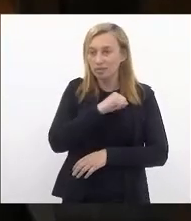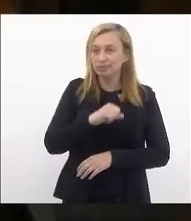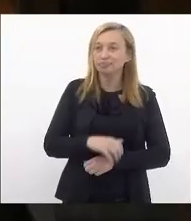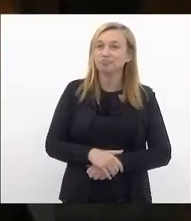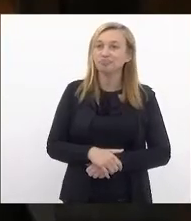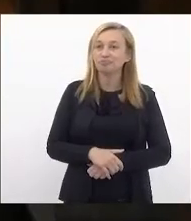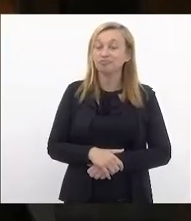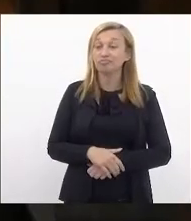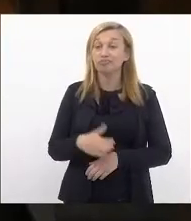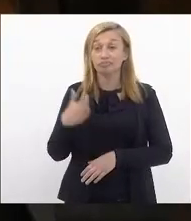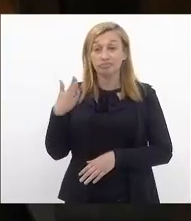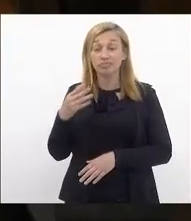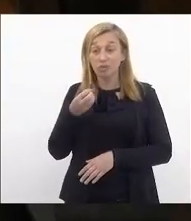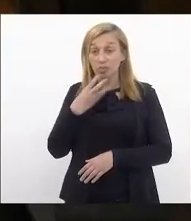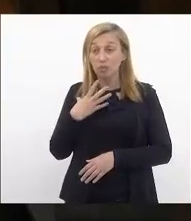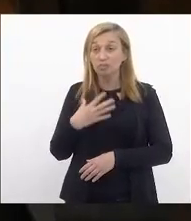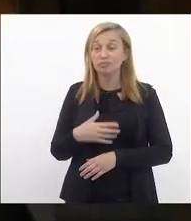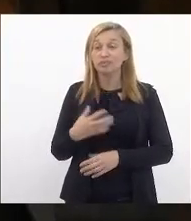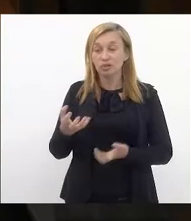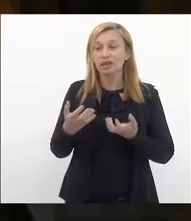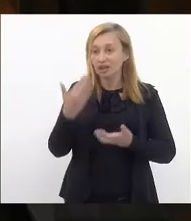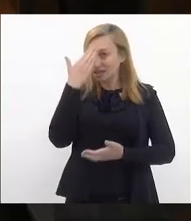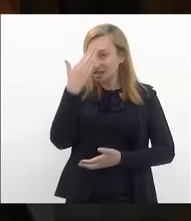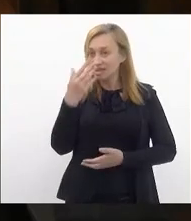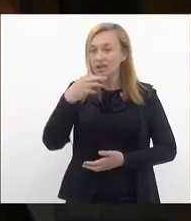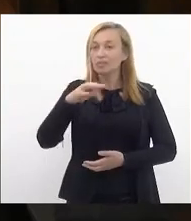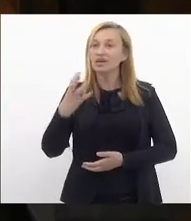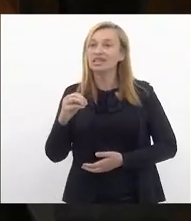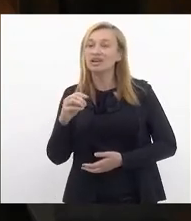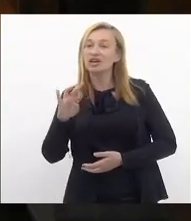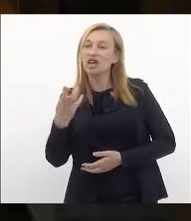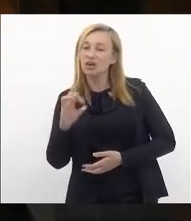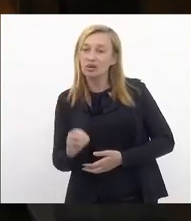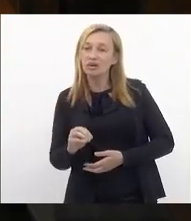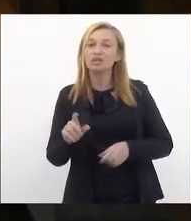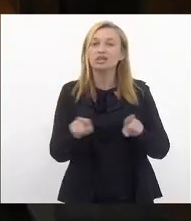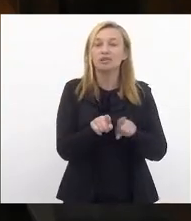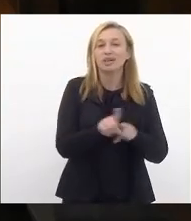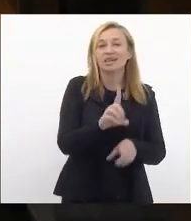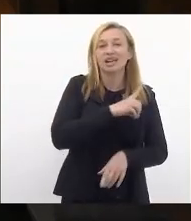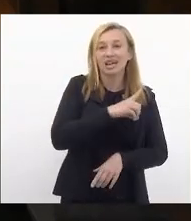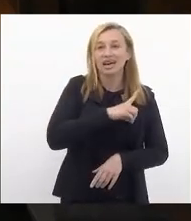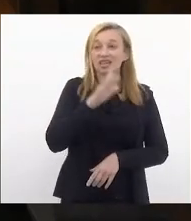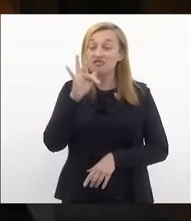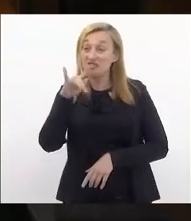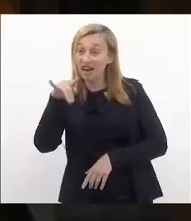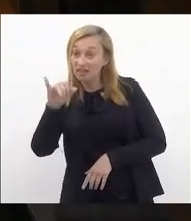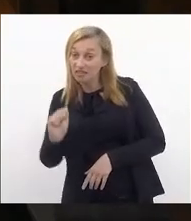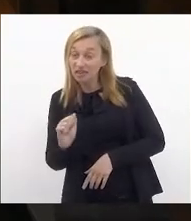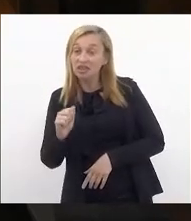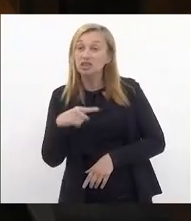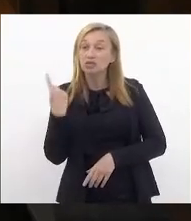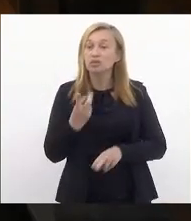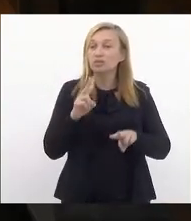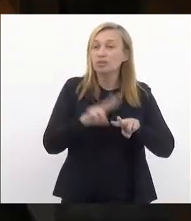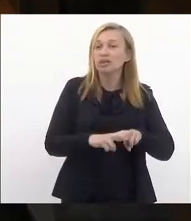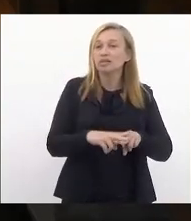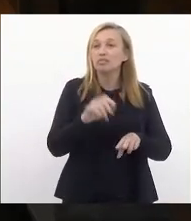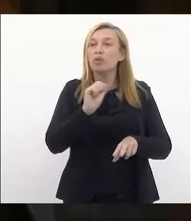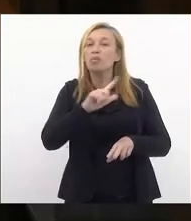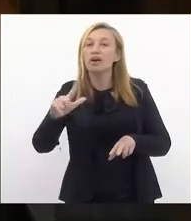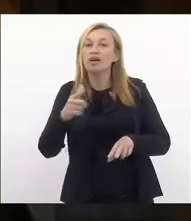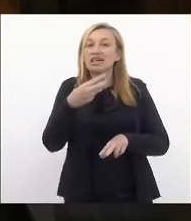um sucesso e aqui eu quero agradecer o Marcelo Queiroz e a delegada Flávia porque nós apreendemos Pobel